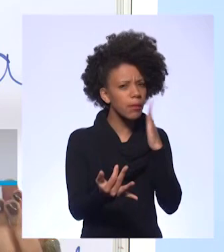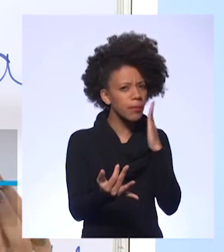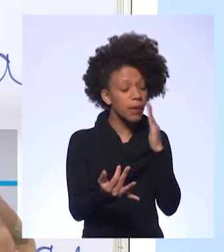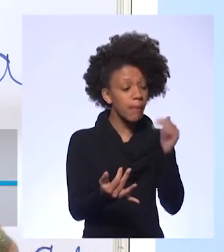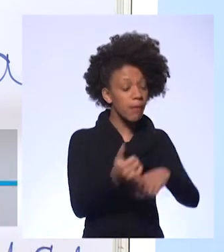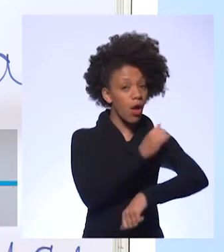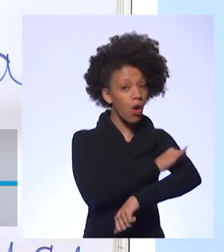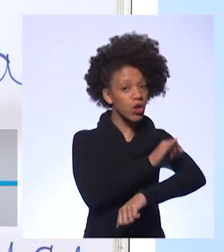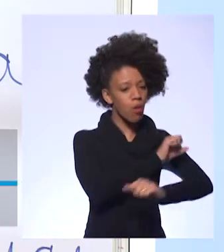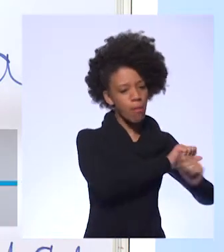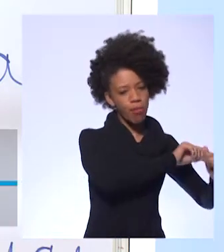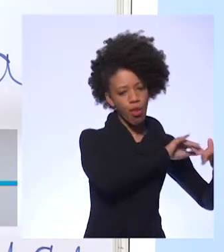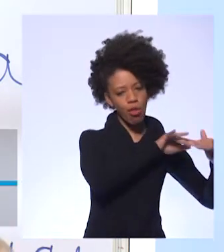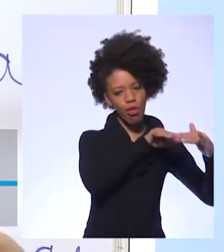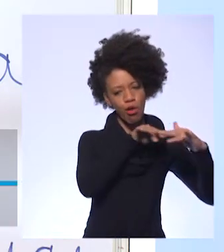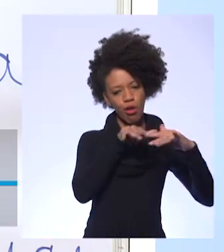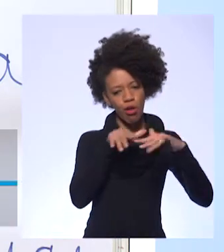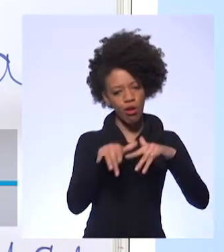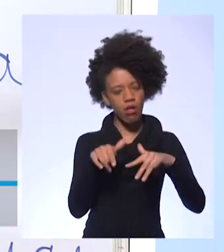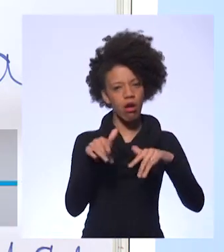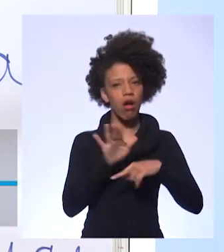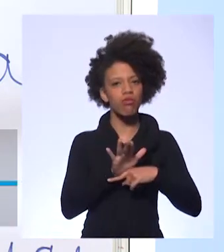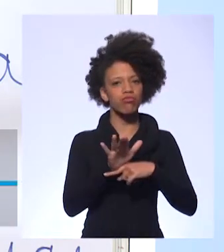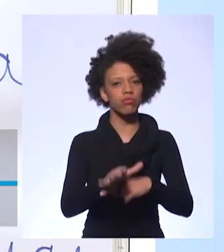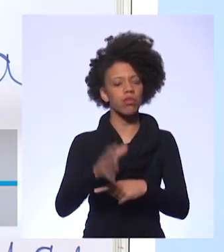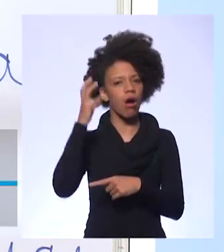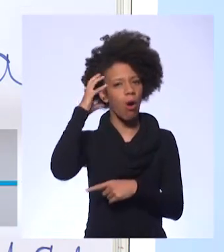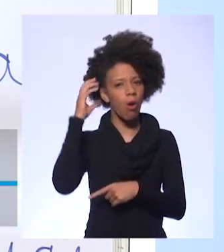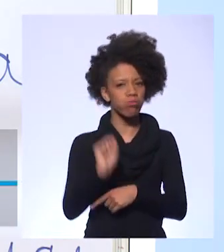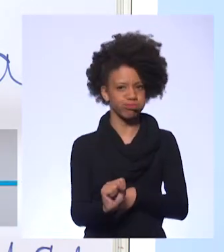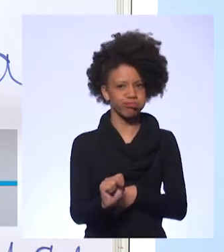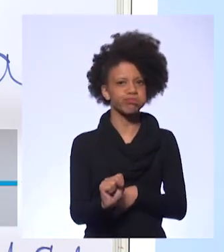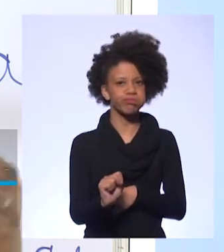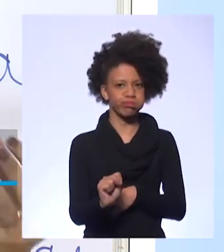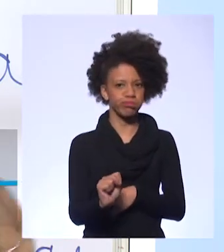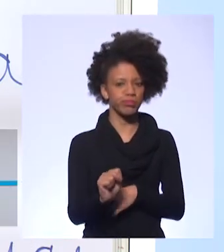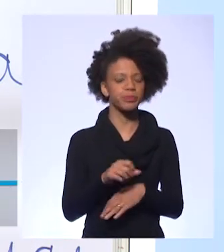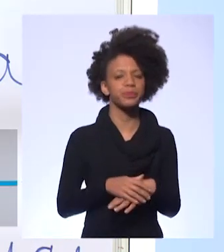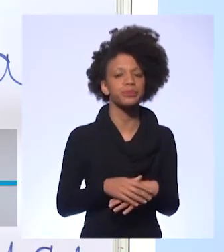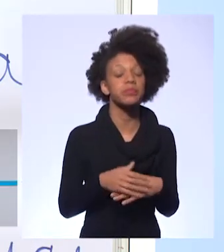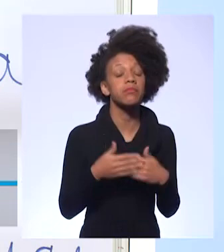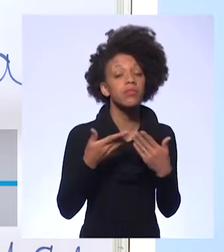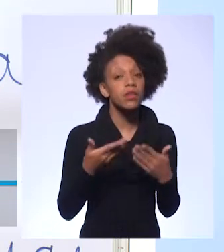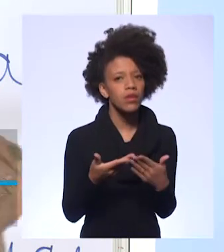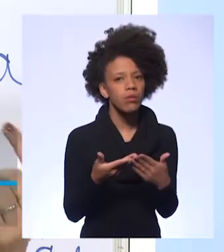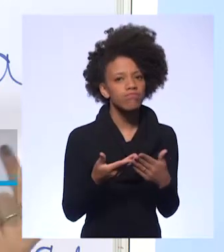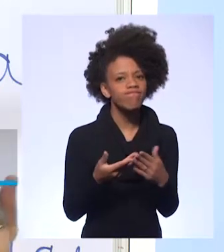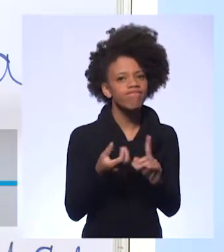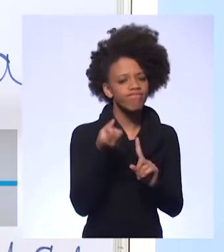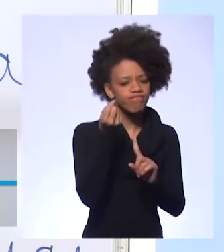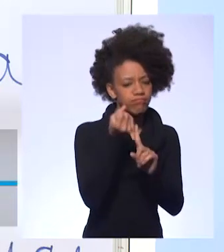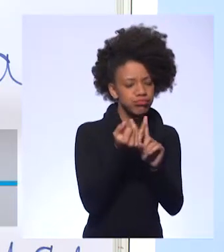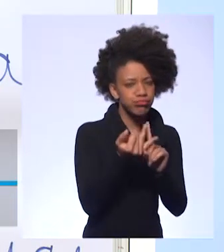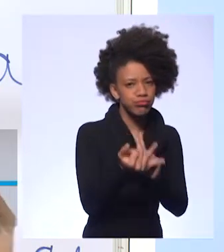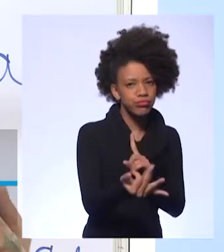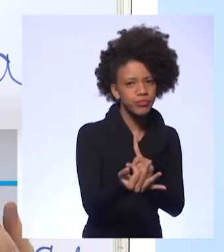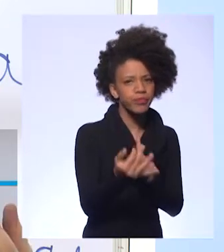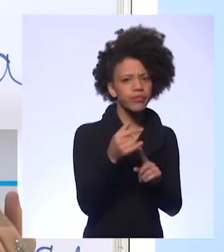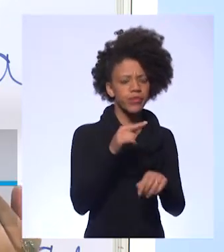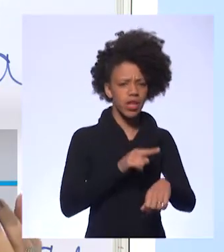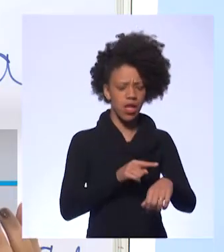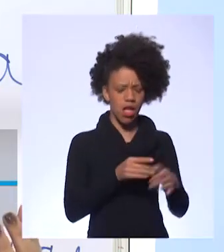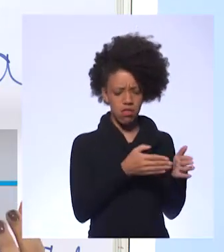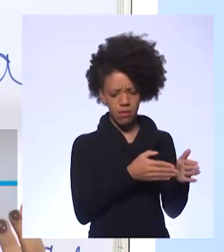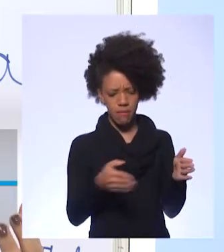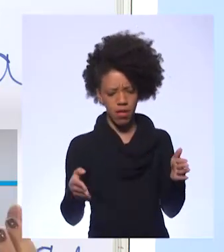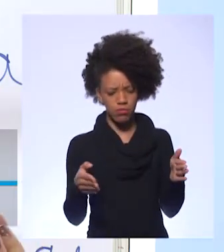e venha de fato ajudar os gaúchos então isso levou muito tempo esse tempo que levou para que